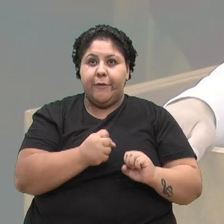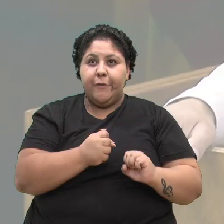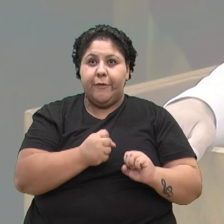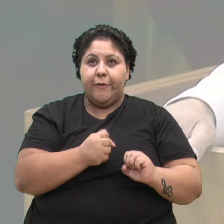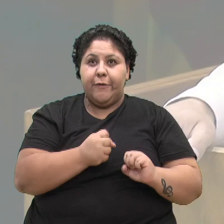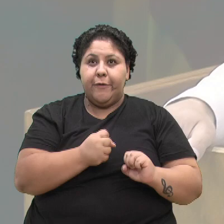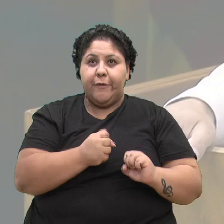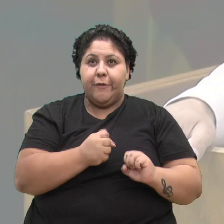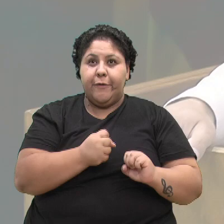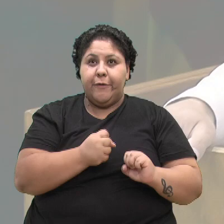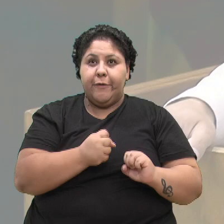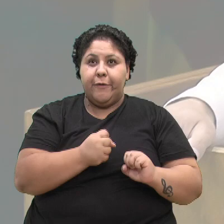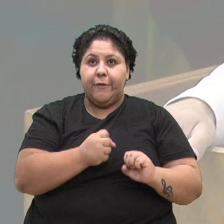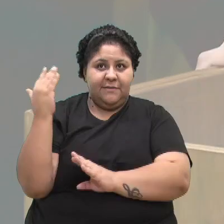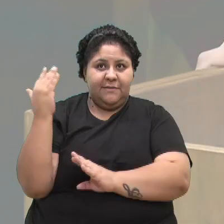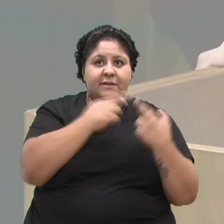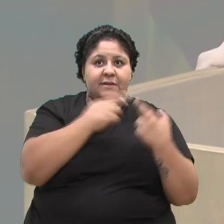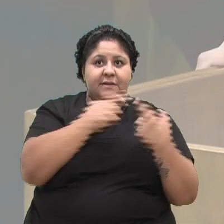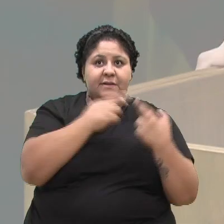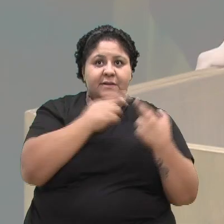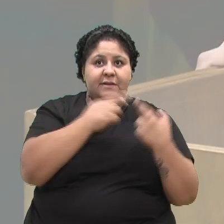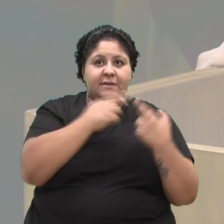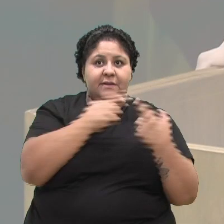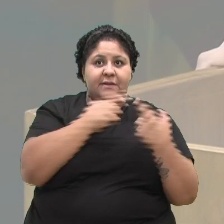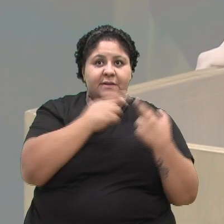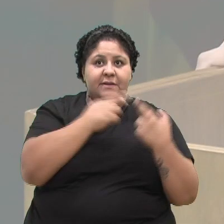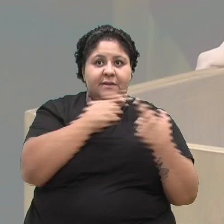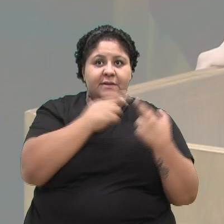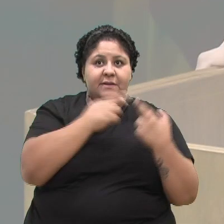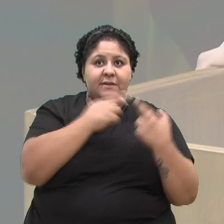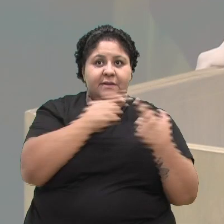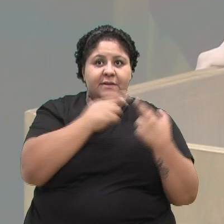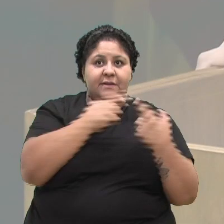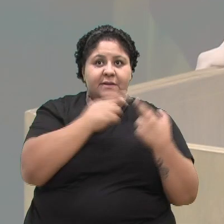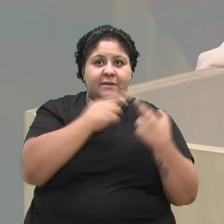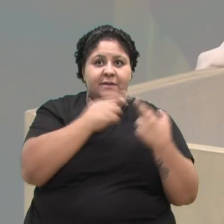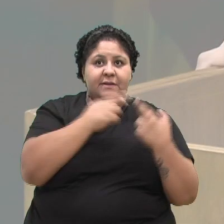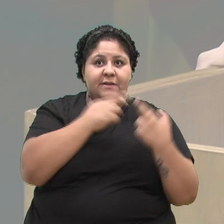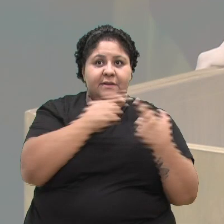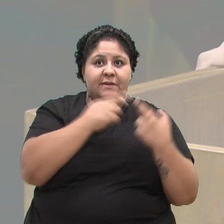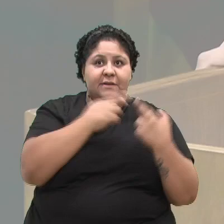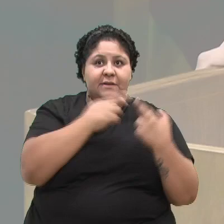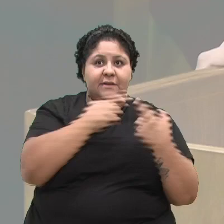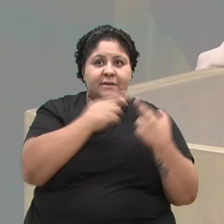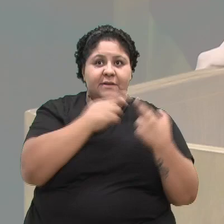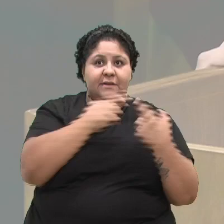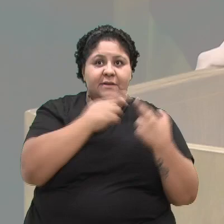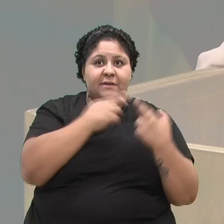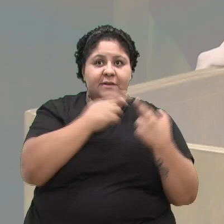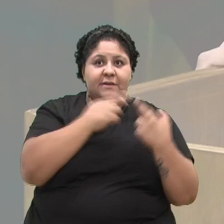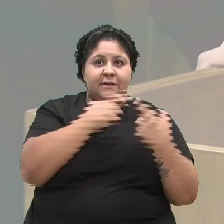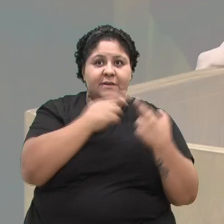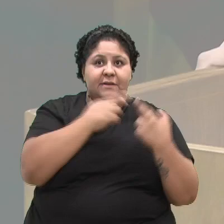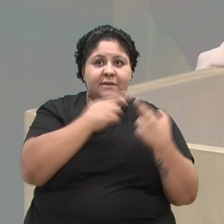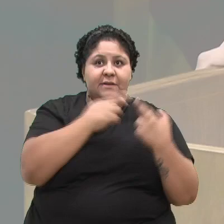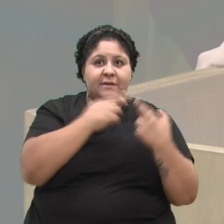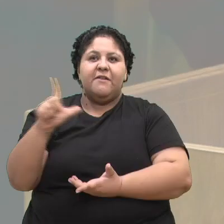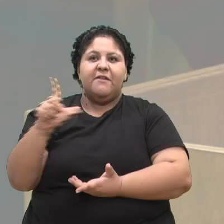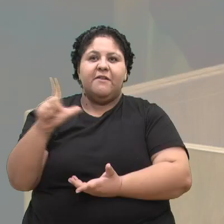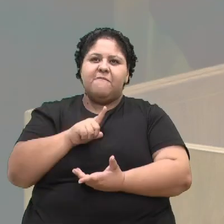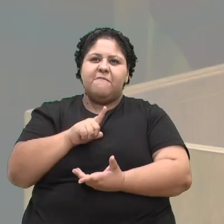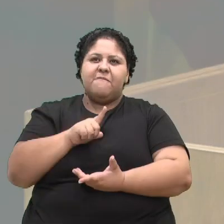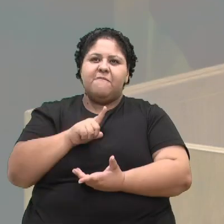é irresponsabilidade de quem de fato fez o plantio irregular naquele setor. Então está sendo feito todo um trabalho